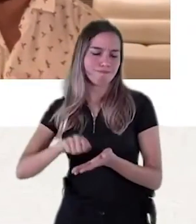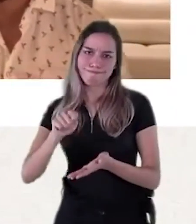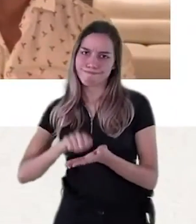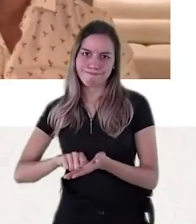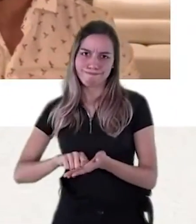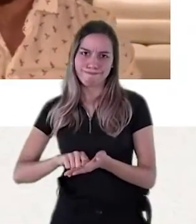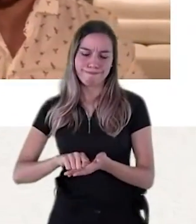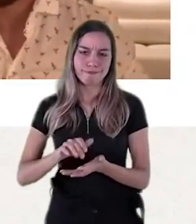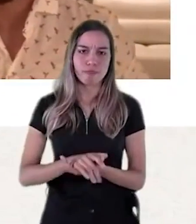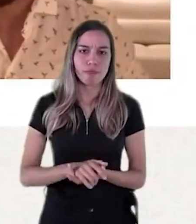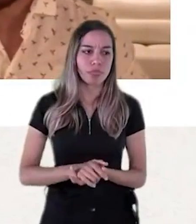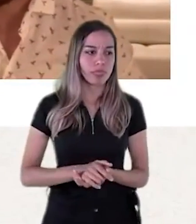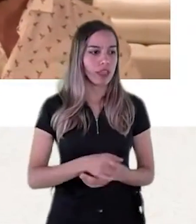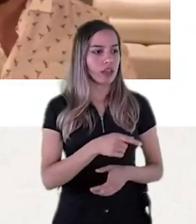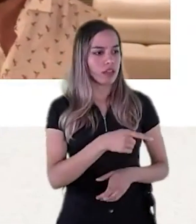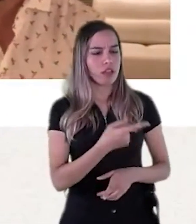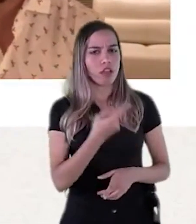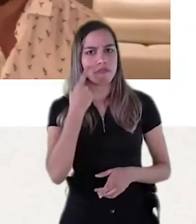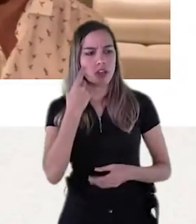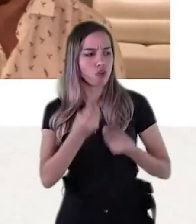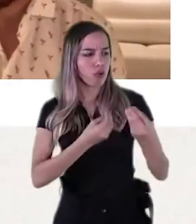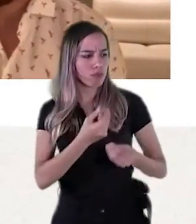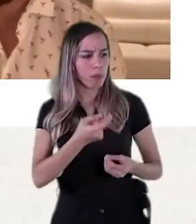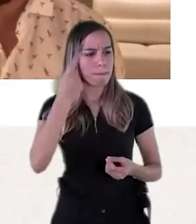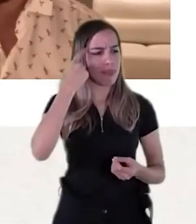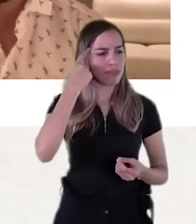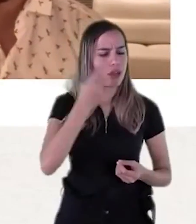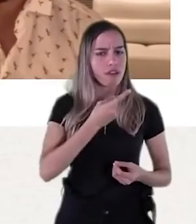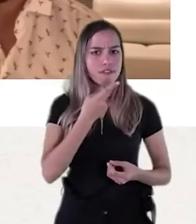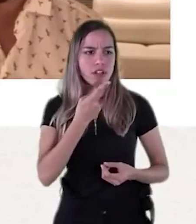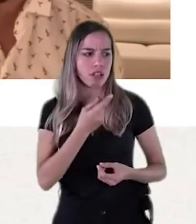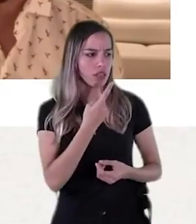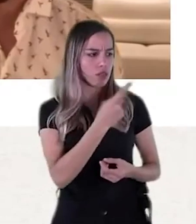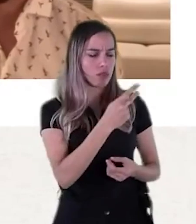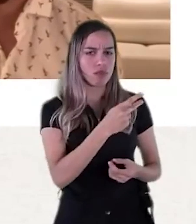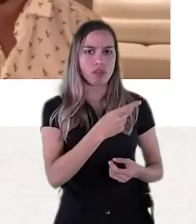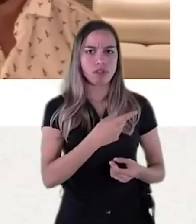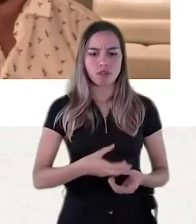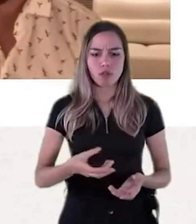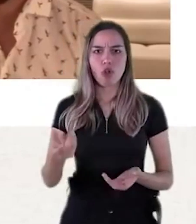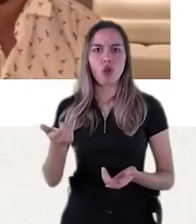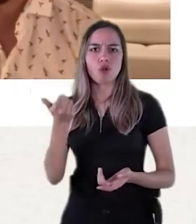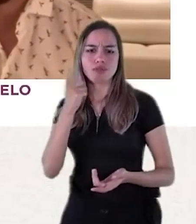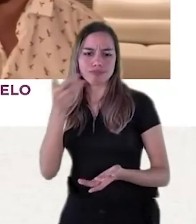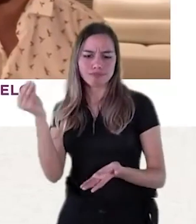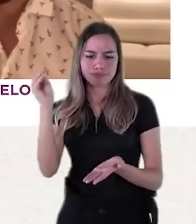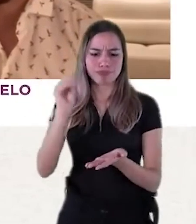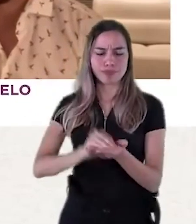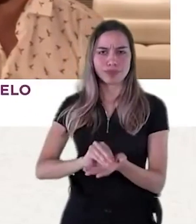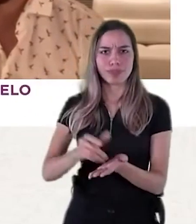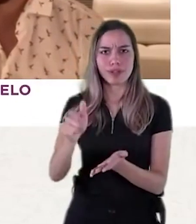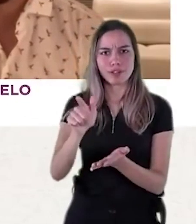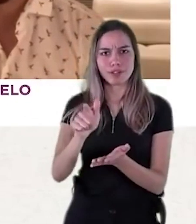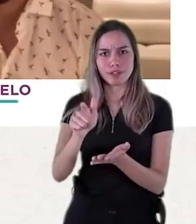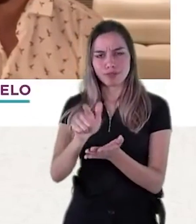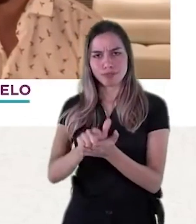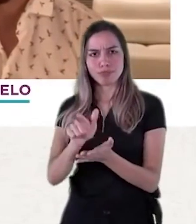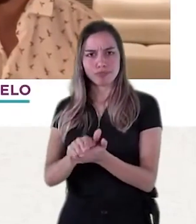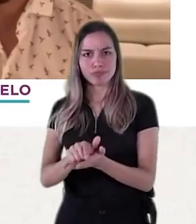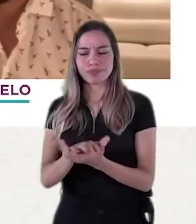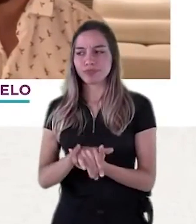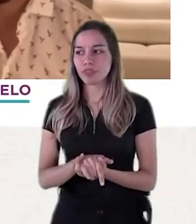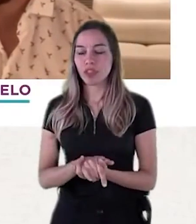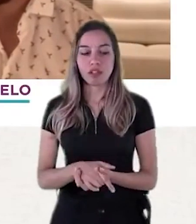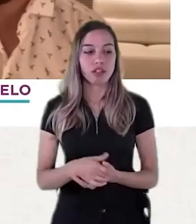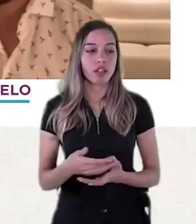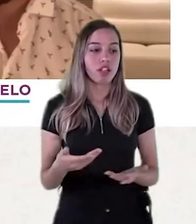falar também para o texto. E isso eu sempre vi nos seus livros, a gente já conversou muitas vezes sobre eles. Nós vamos falar da Hora da